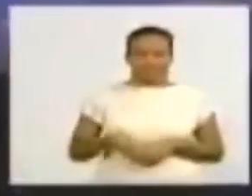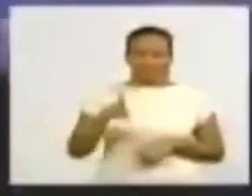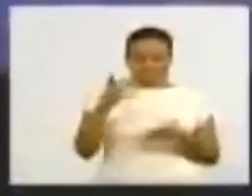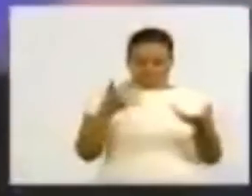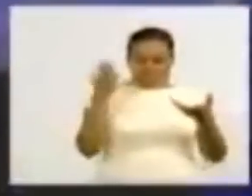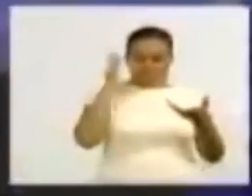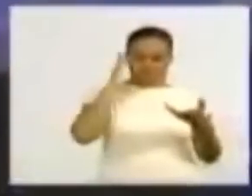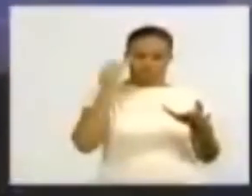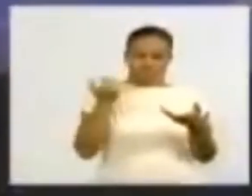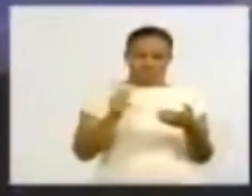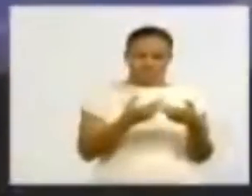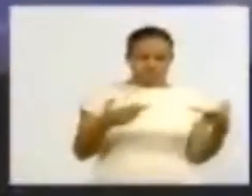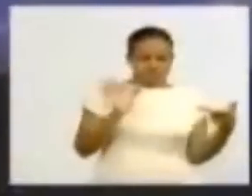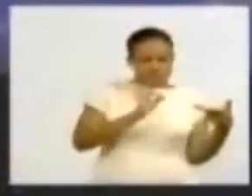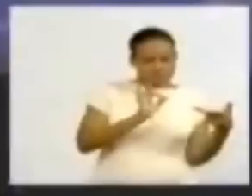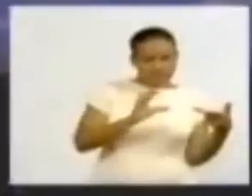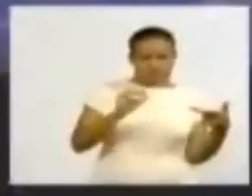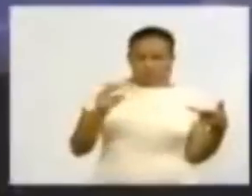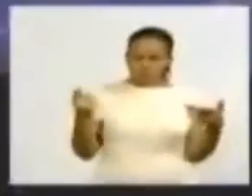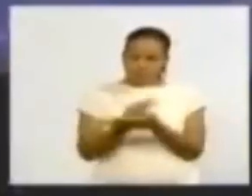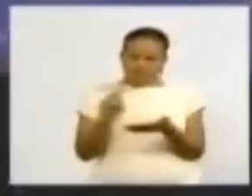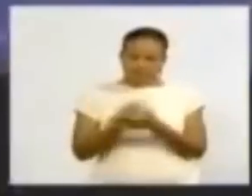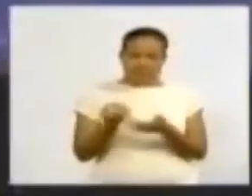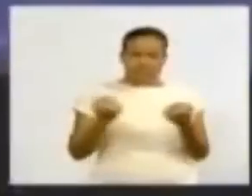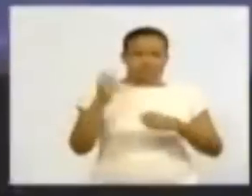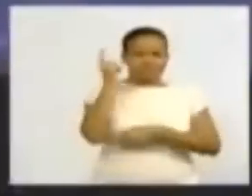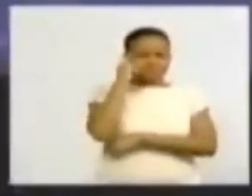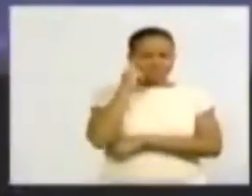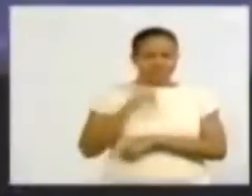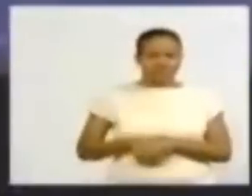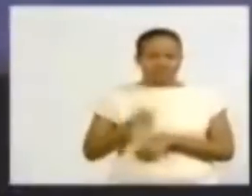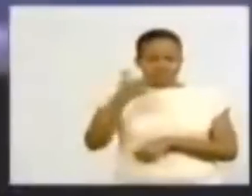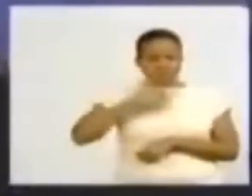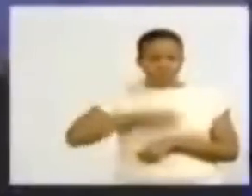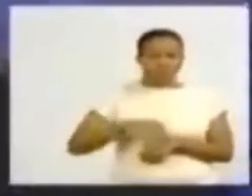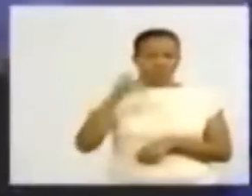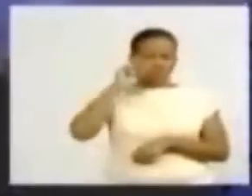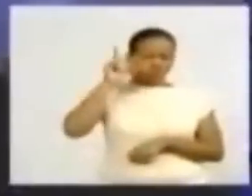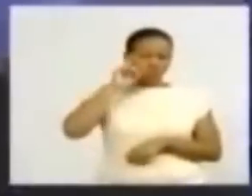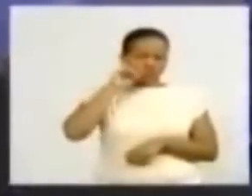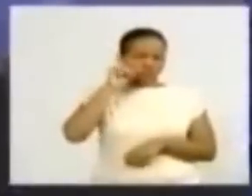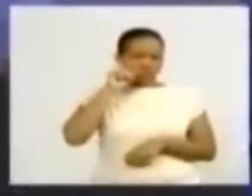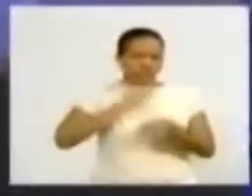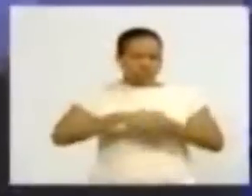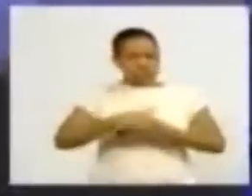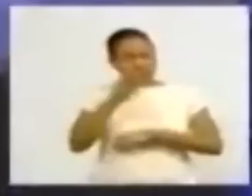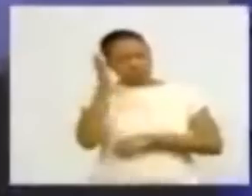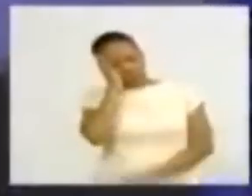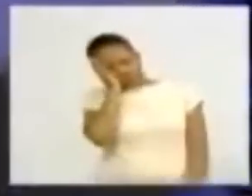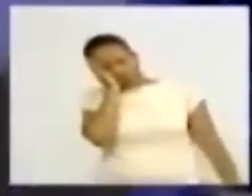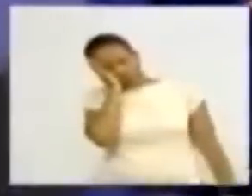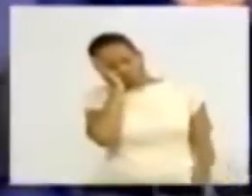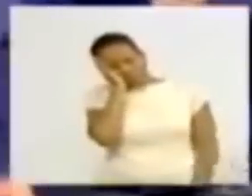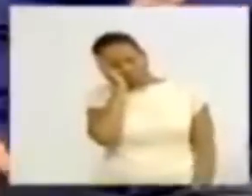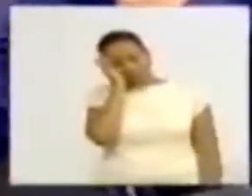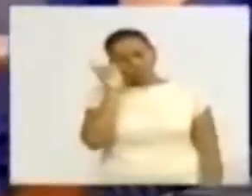Quer saber se você está no caminho certo? É só saber se você está conseguindo dormir todo dia à noite, deitando